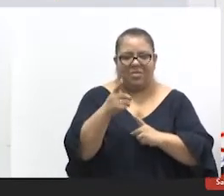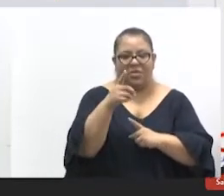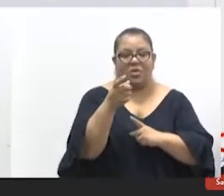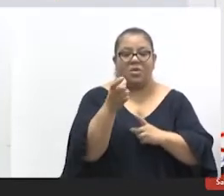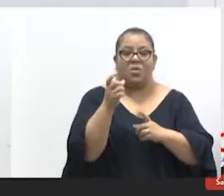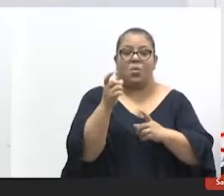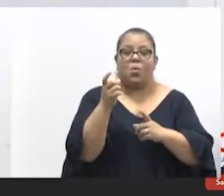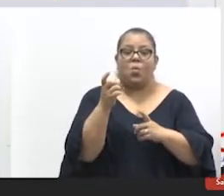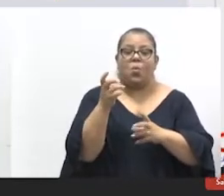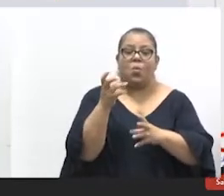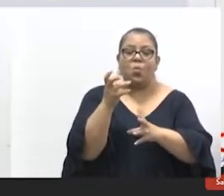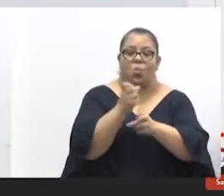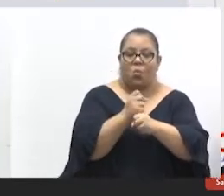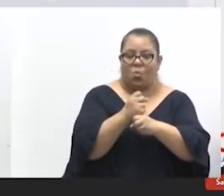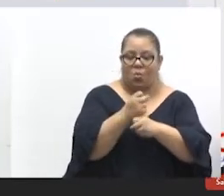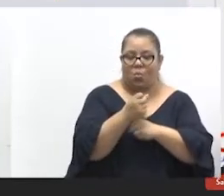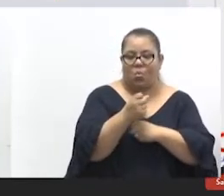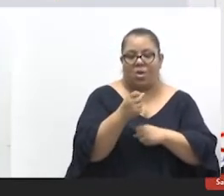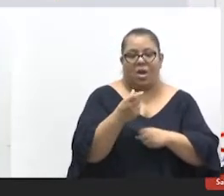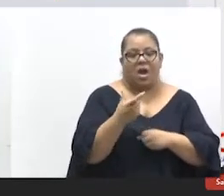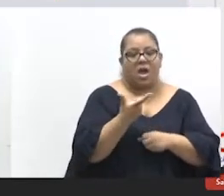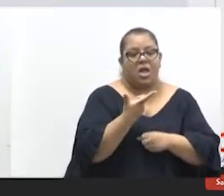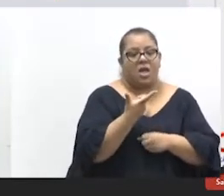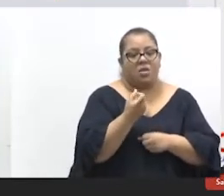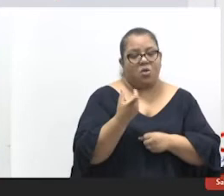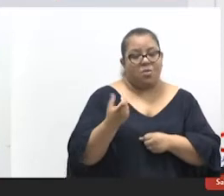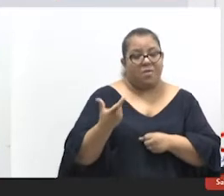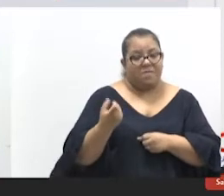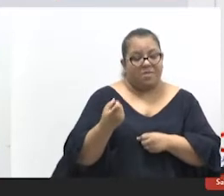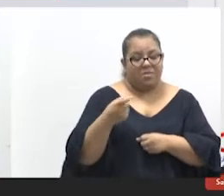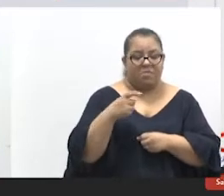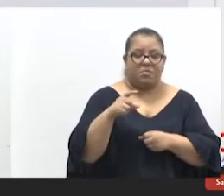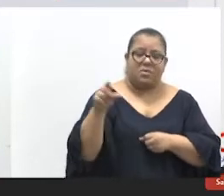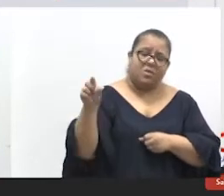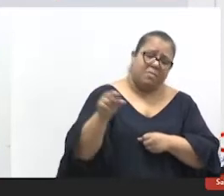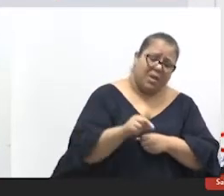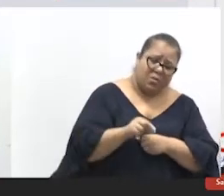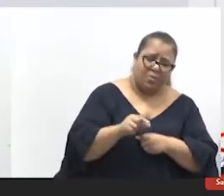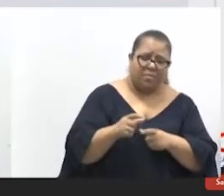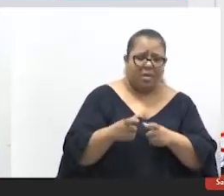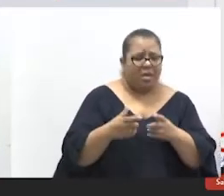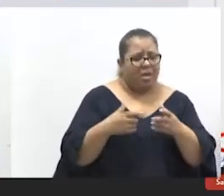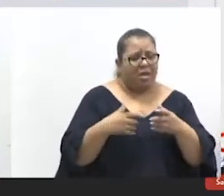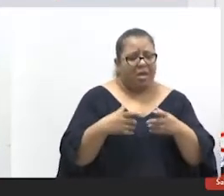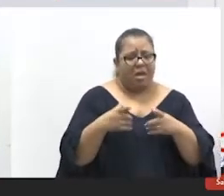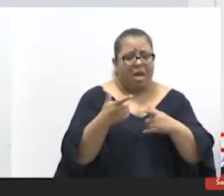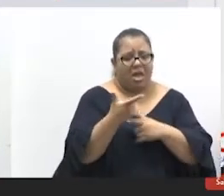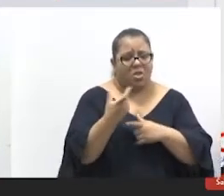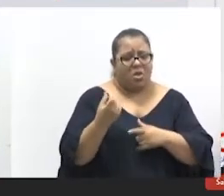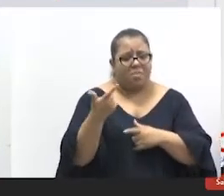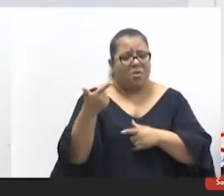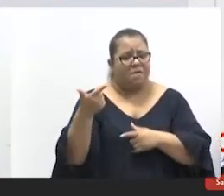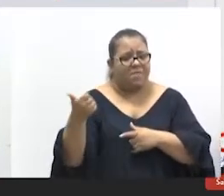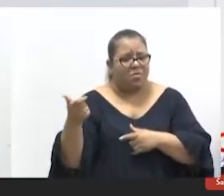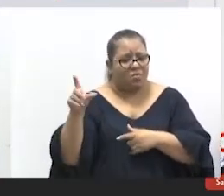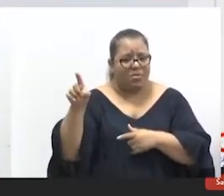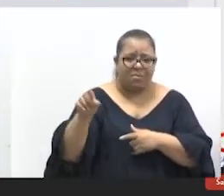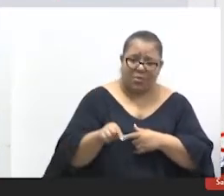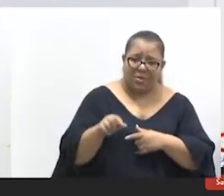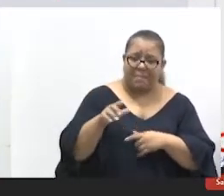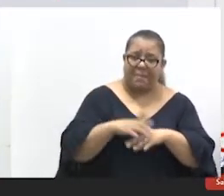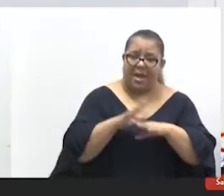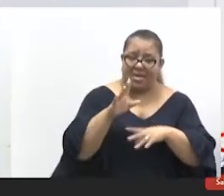todo o Estado. 2020 teve um decréscimo. E 2021, ainda mais. Tá? Mas a gente